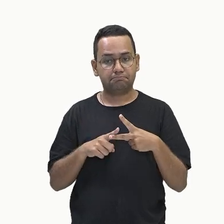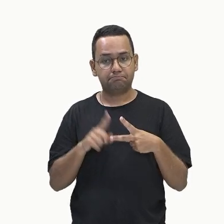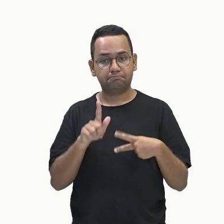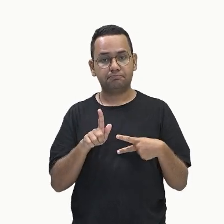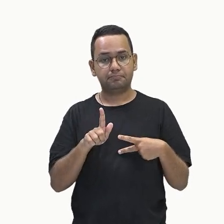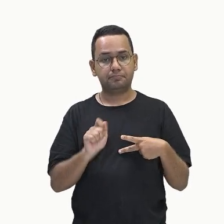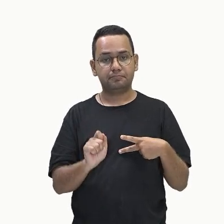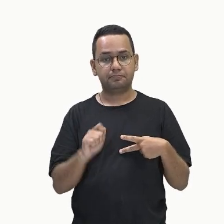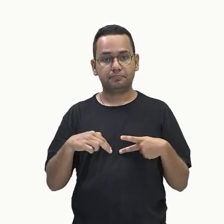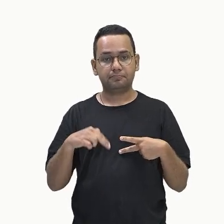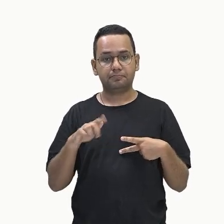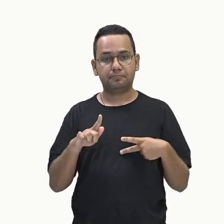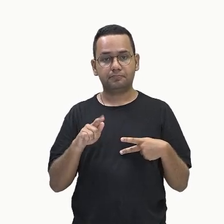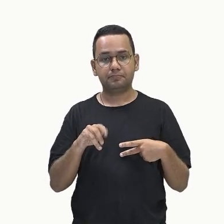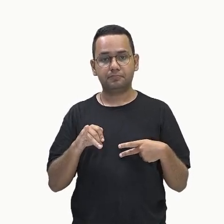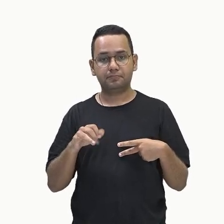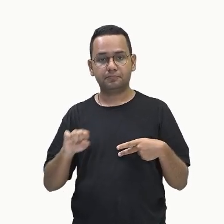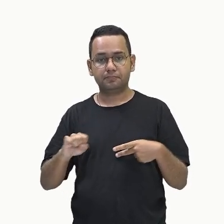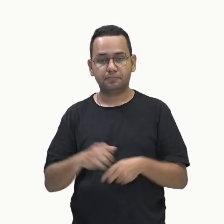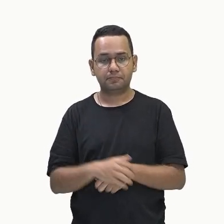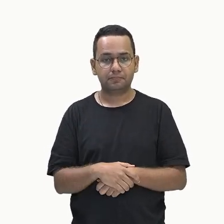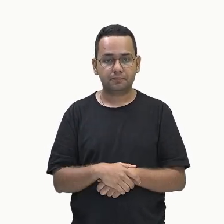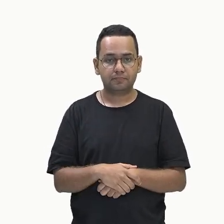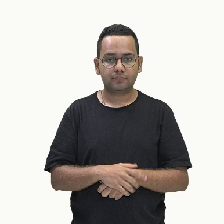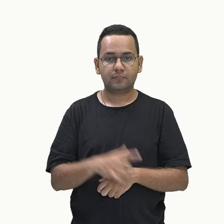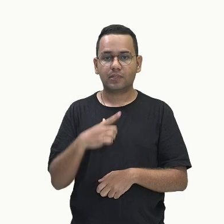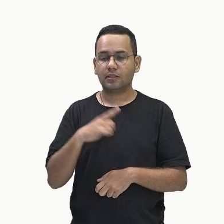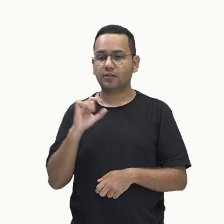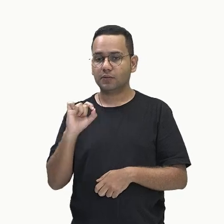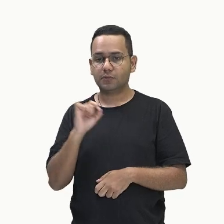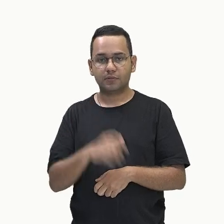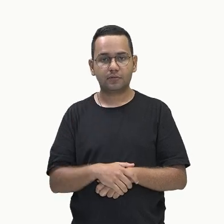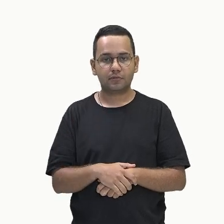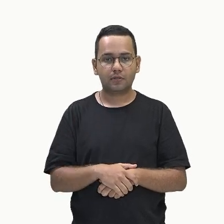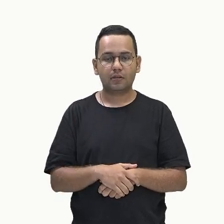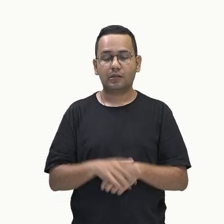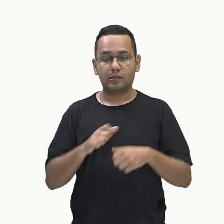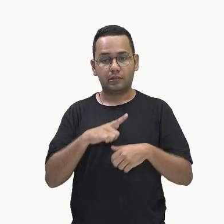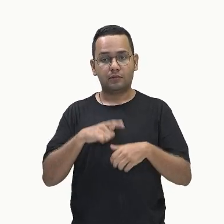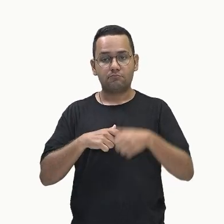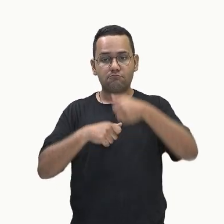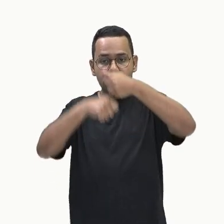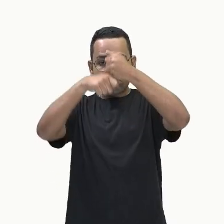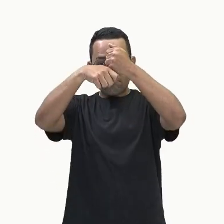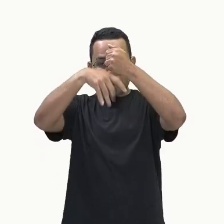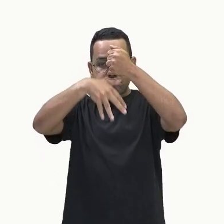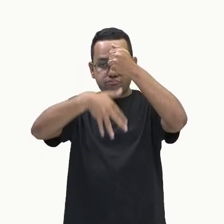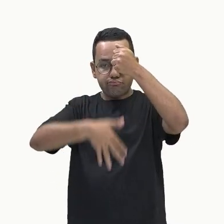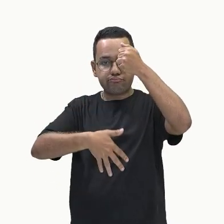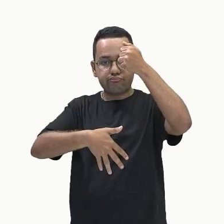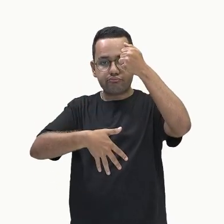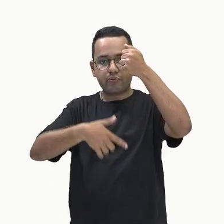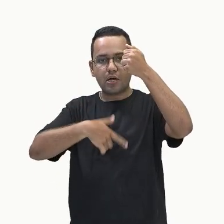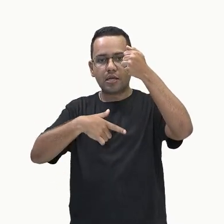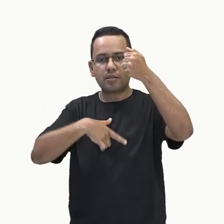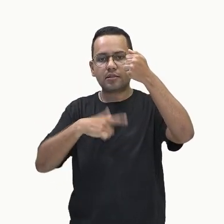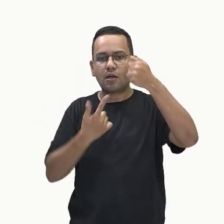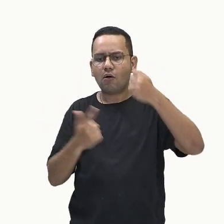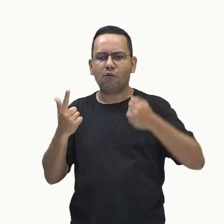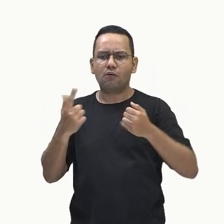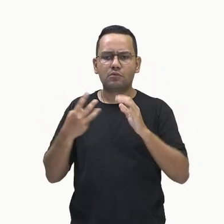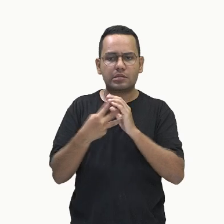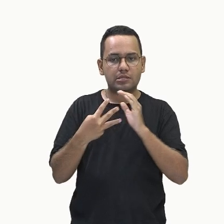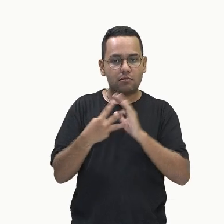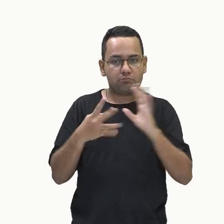que está aqui, ó, na junção que vem da ramificação, que são aglomerados de células